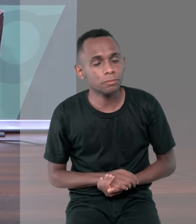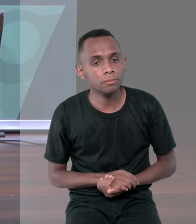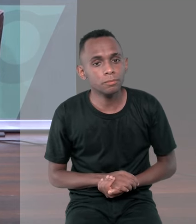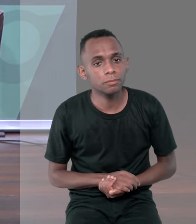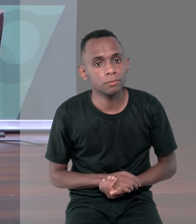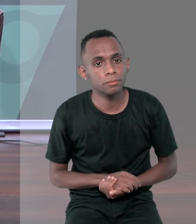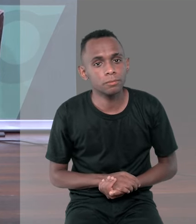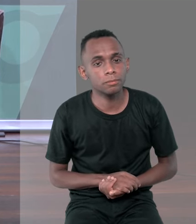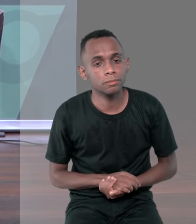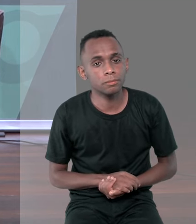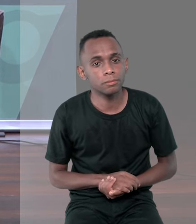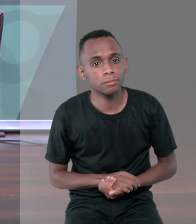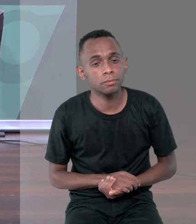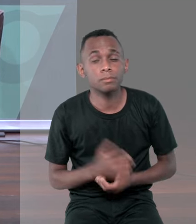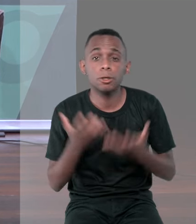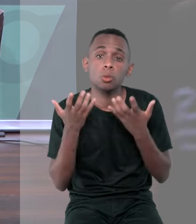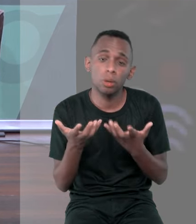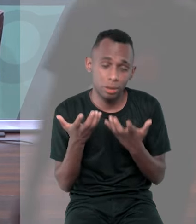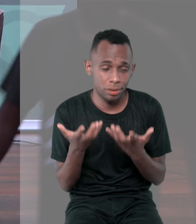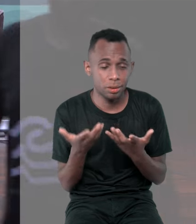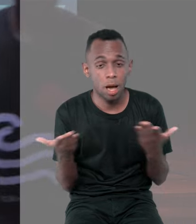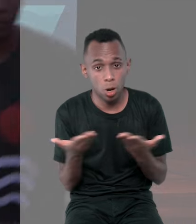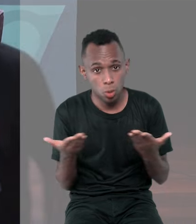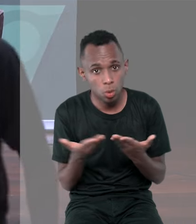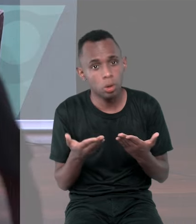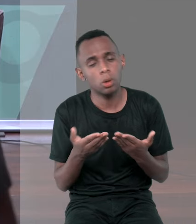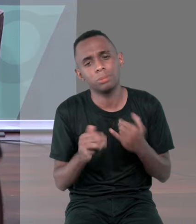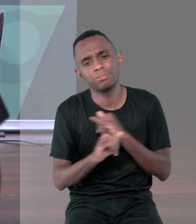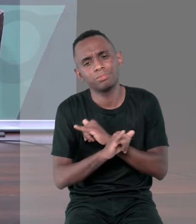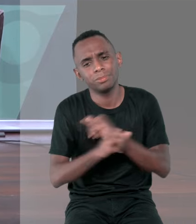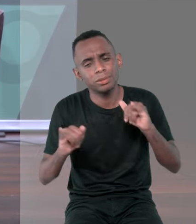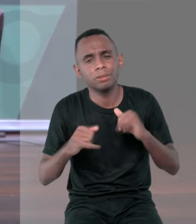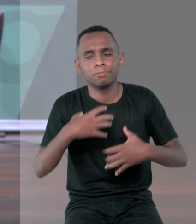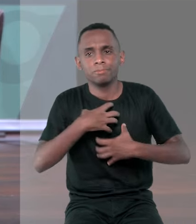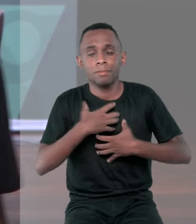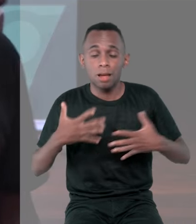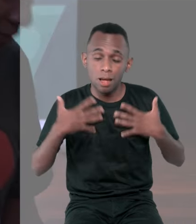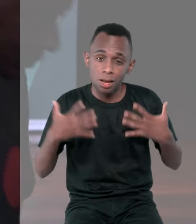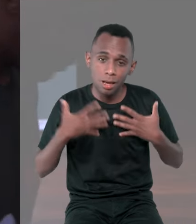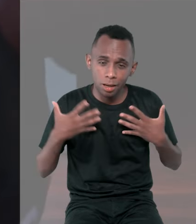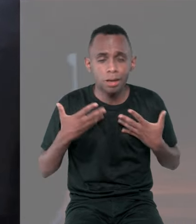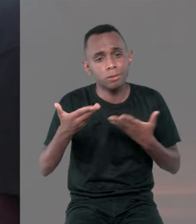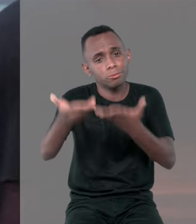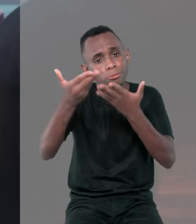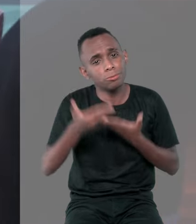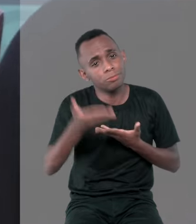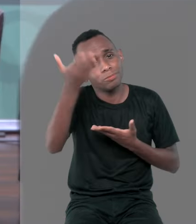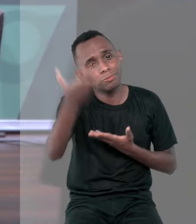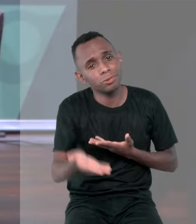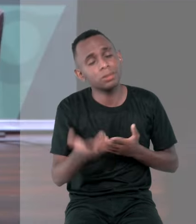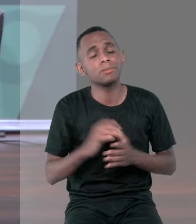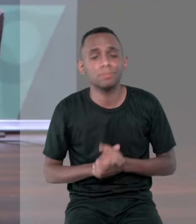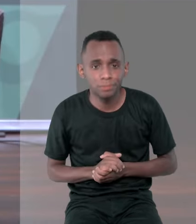Agora, eu queria... Só dizer da alegria, né, de tê-lo aqui, né, e